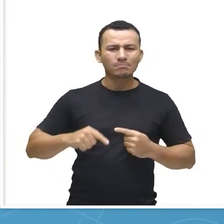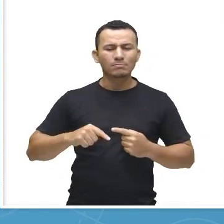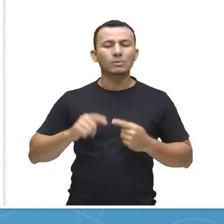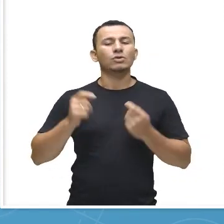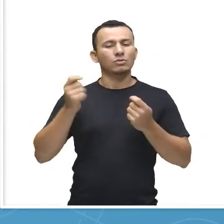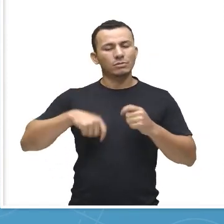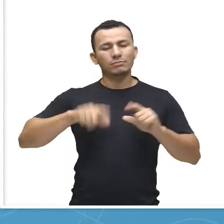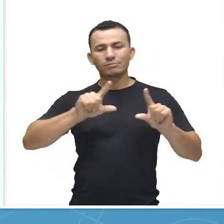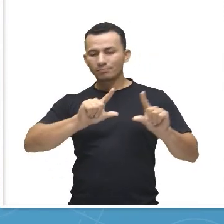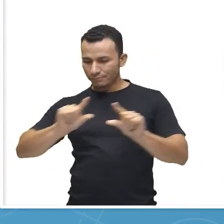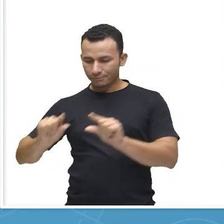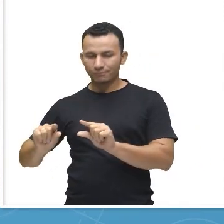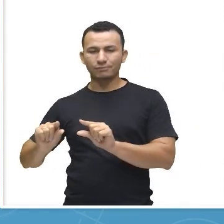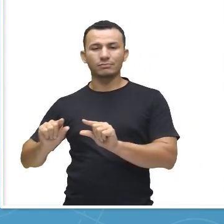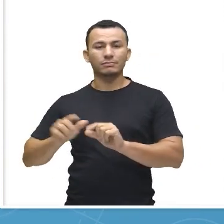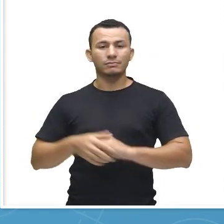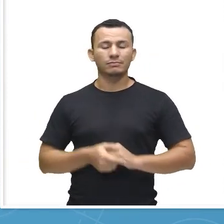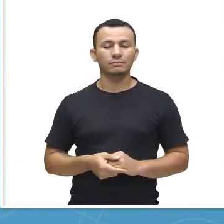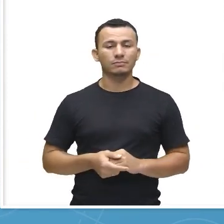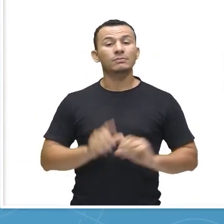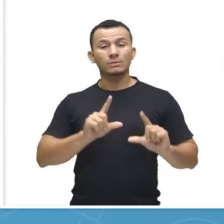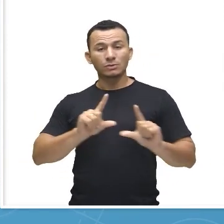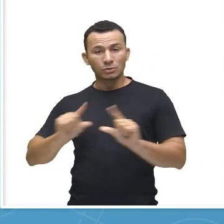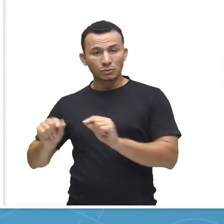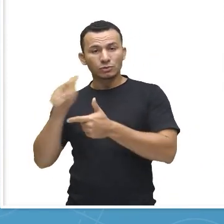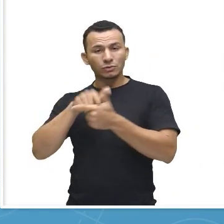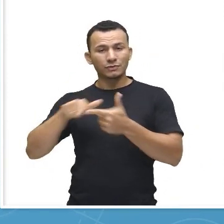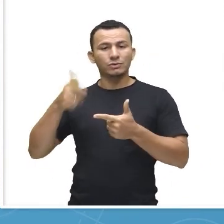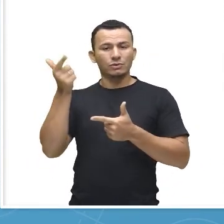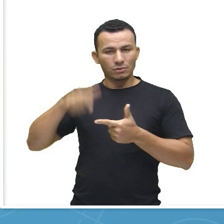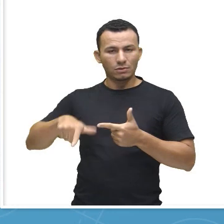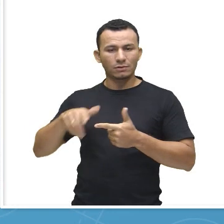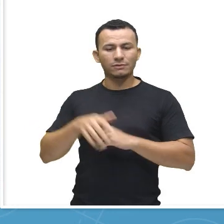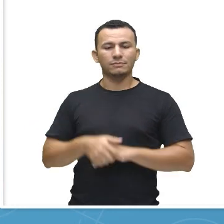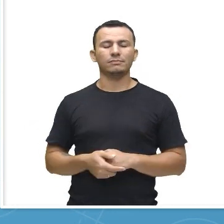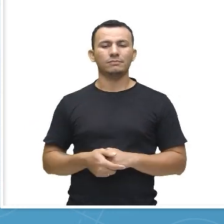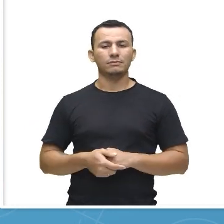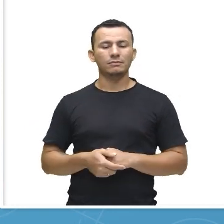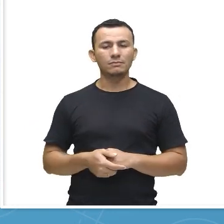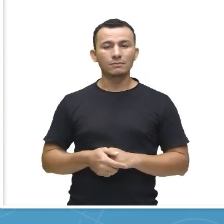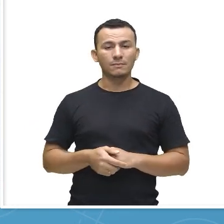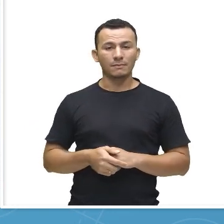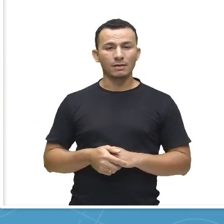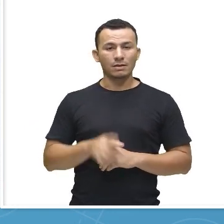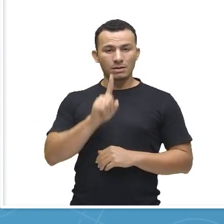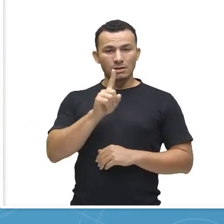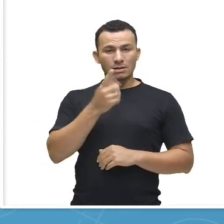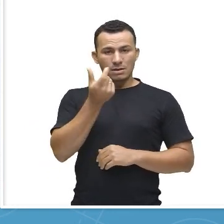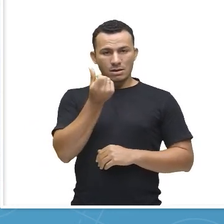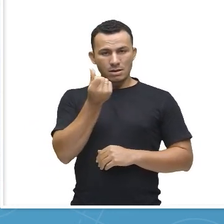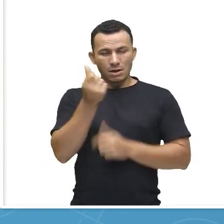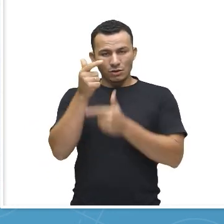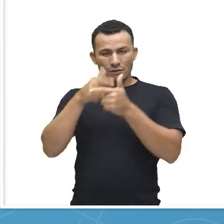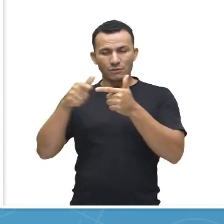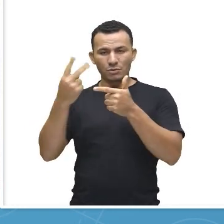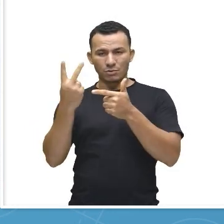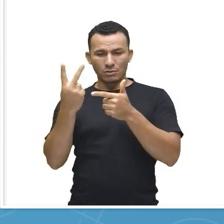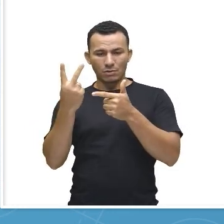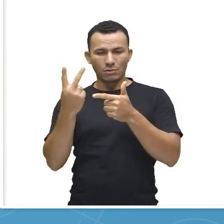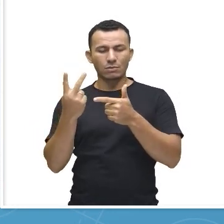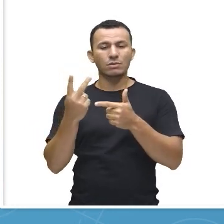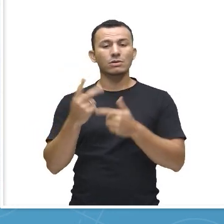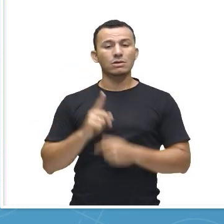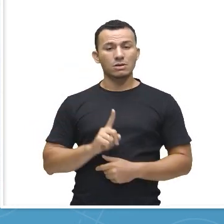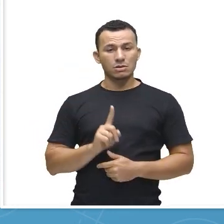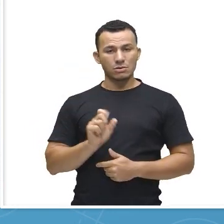Simplificar a fração. Vamos lá, então. Vamos simplificar a fração aqui por 2, ó. Em cima e embaixo, tá? A simplificação tem que ser tanto em